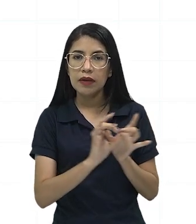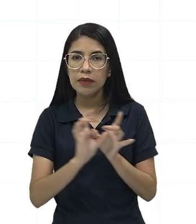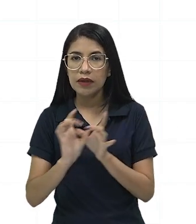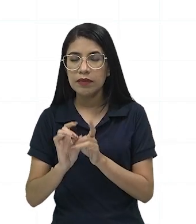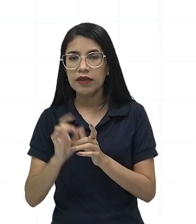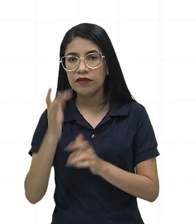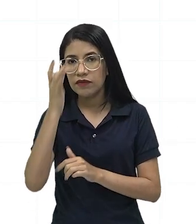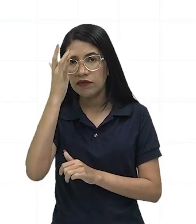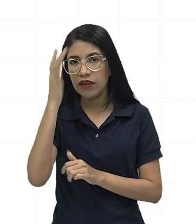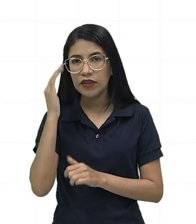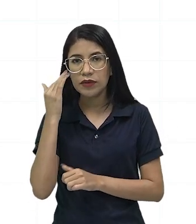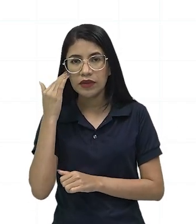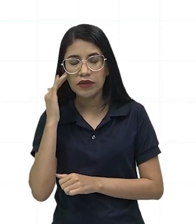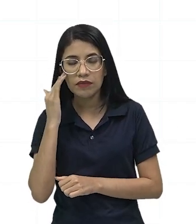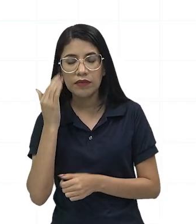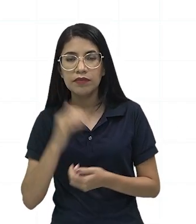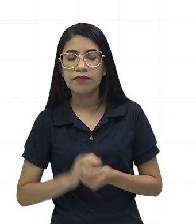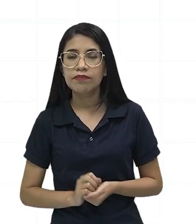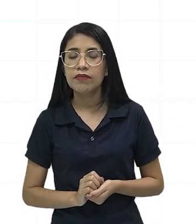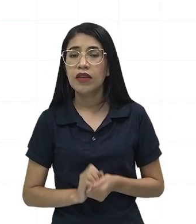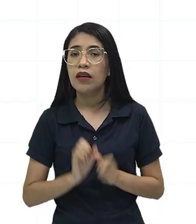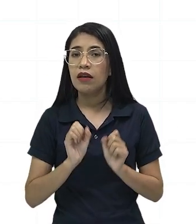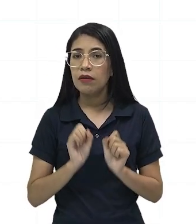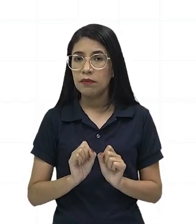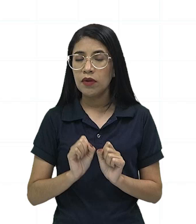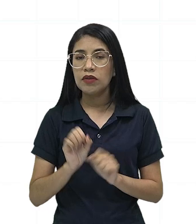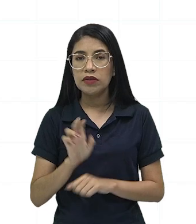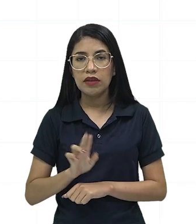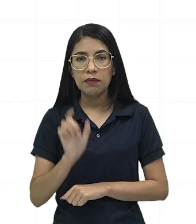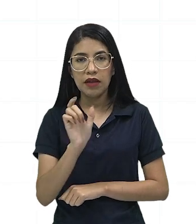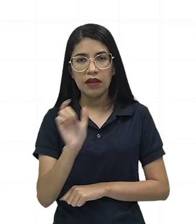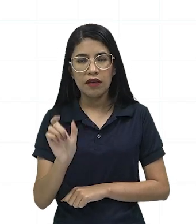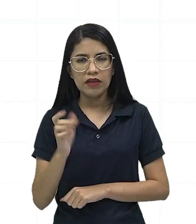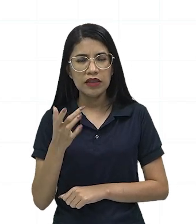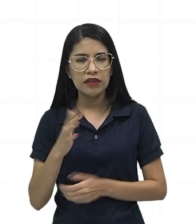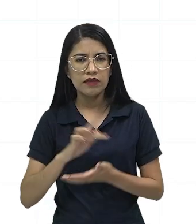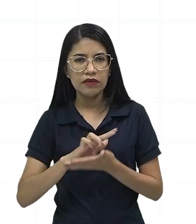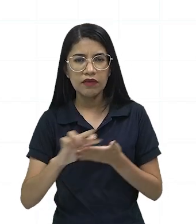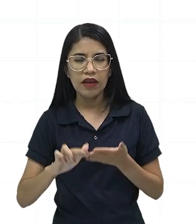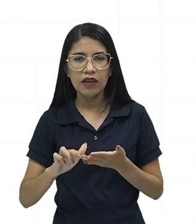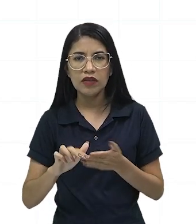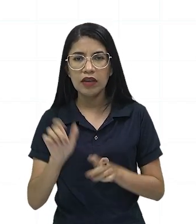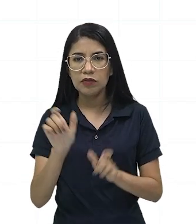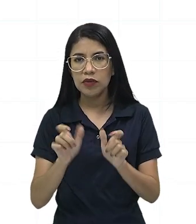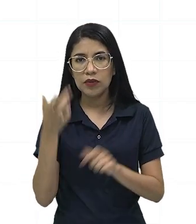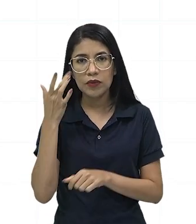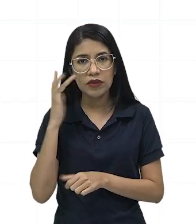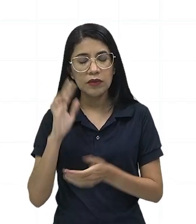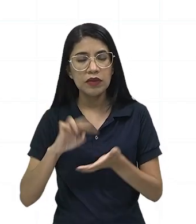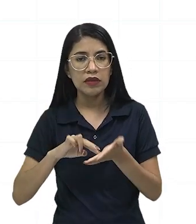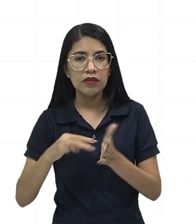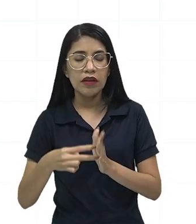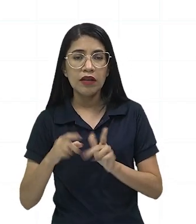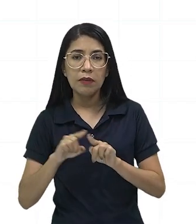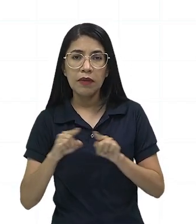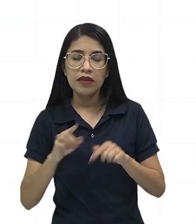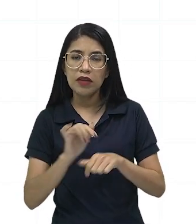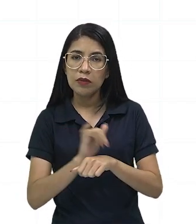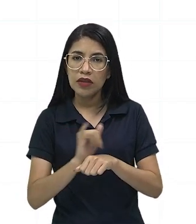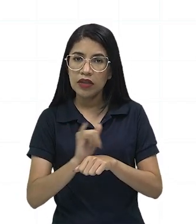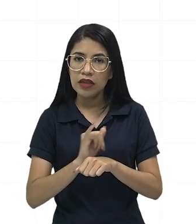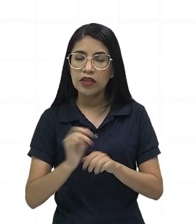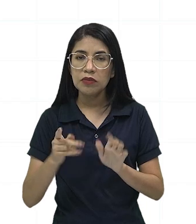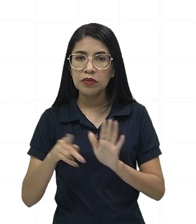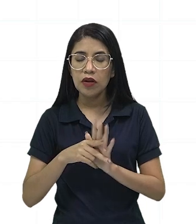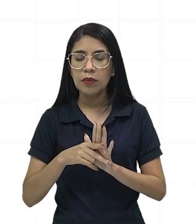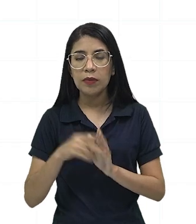fácil de entender. Óbvio que você pode usar muitas palavras que as pessoas não compreendam, mas ainda assim é uma estratégia para que